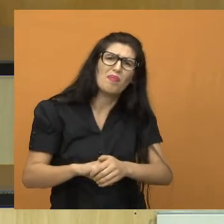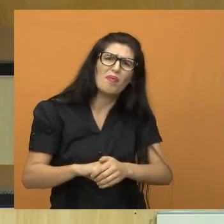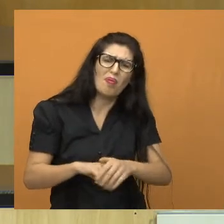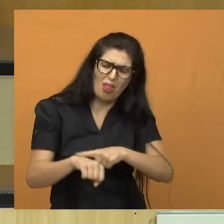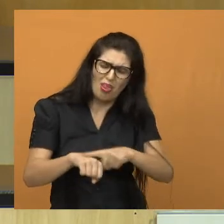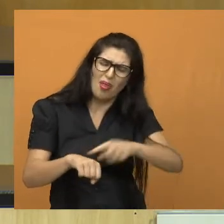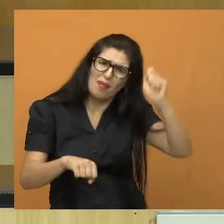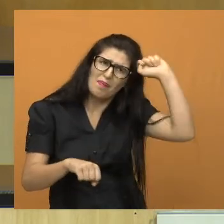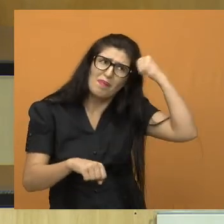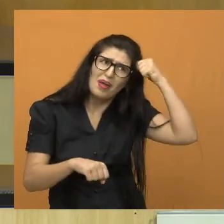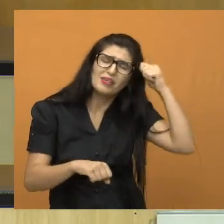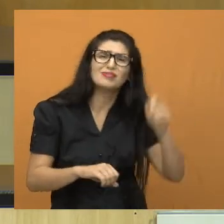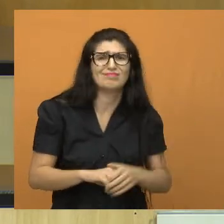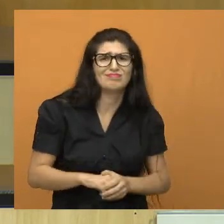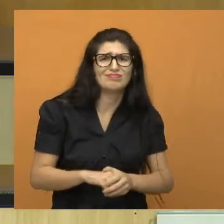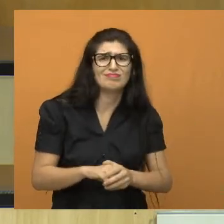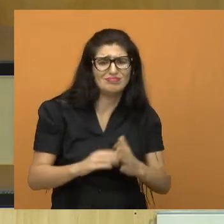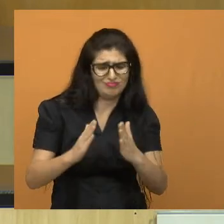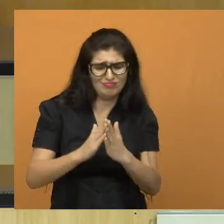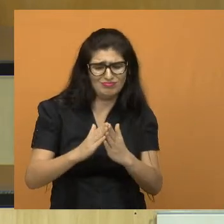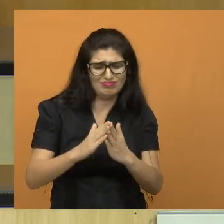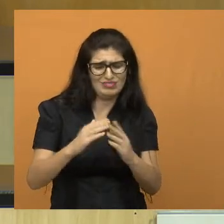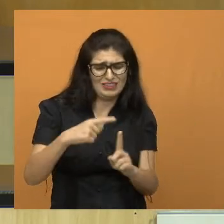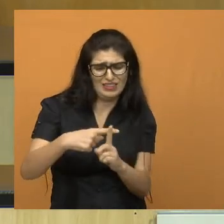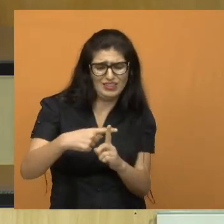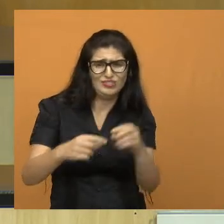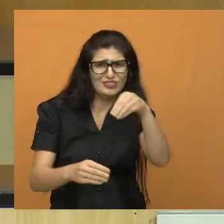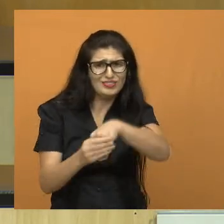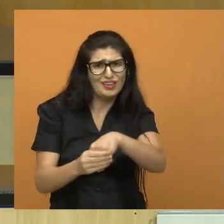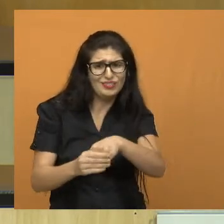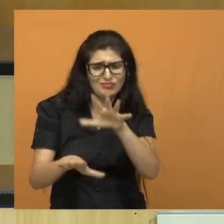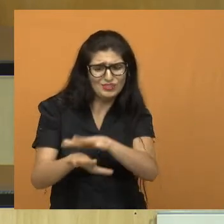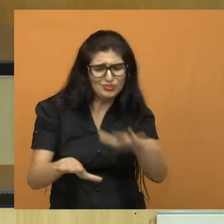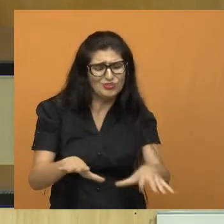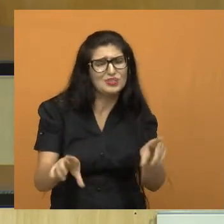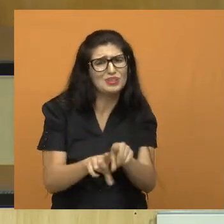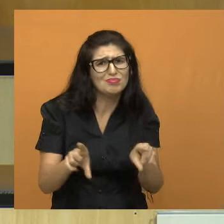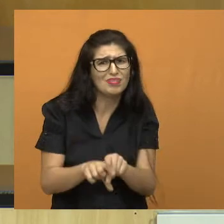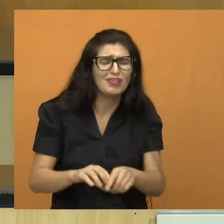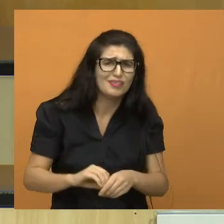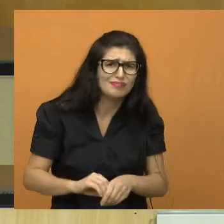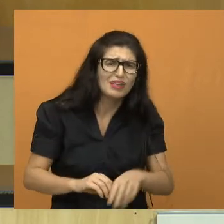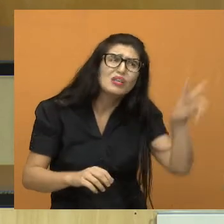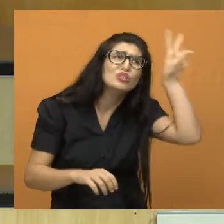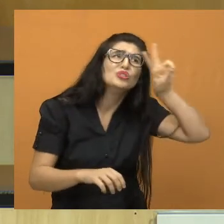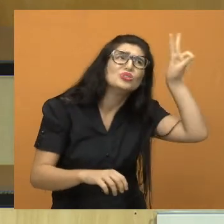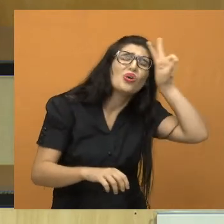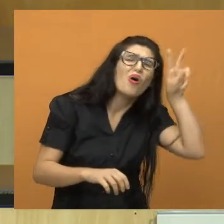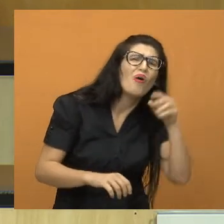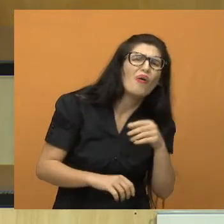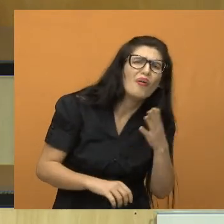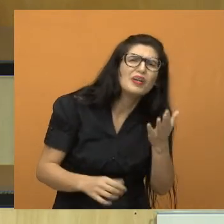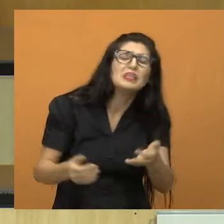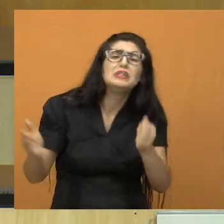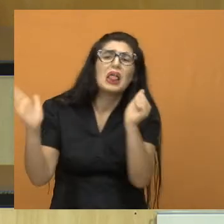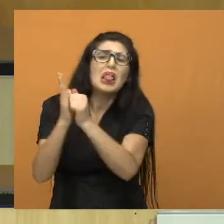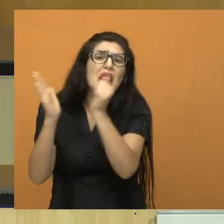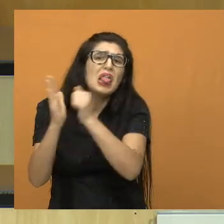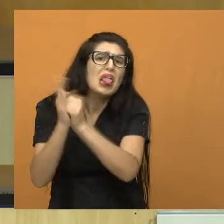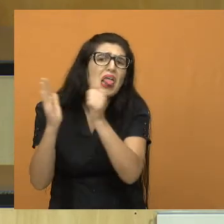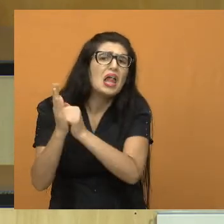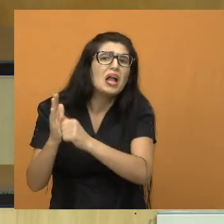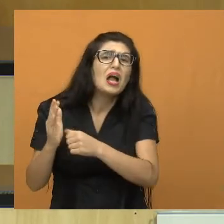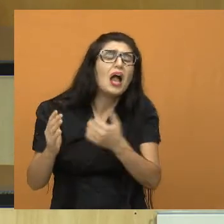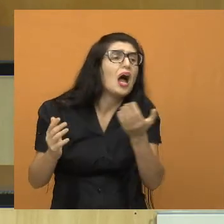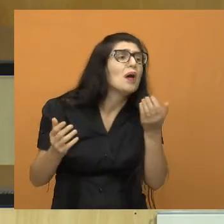vários tipos de lepra. Mas São Francisco bateu lá numa casa para pedir alimento para levar para aqueles leprosos que